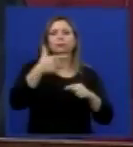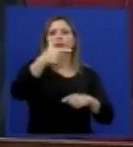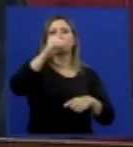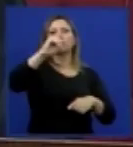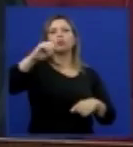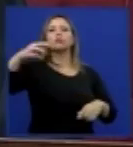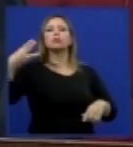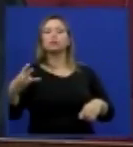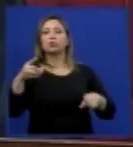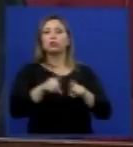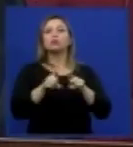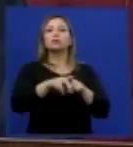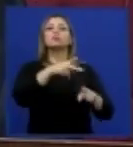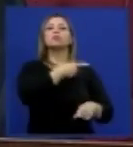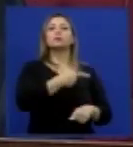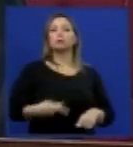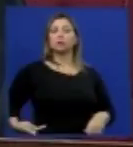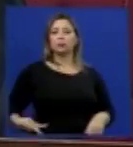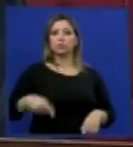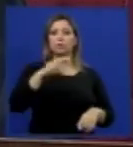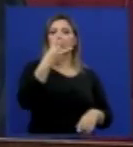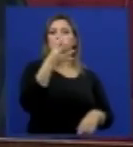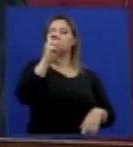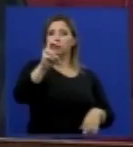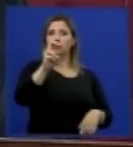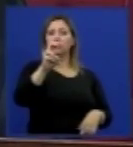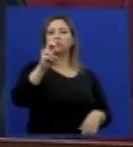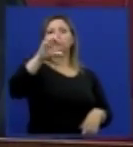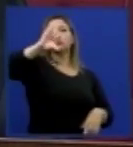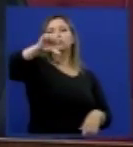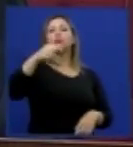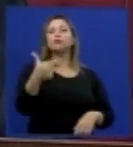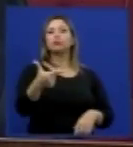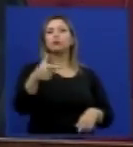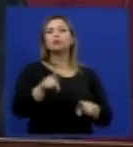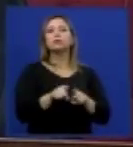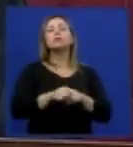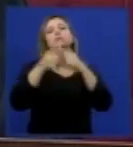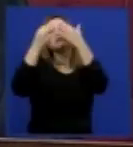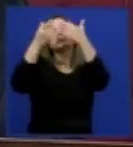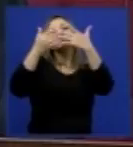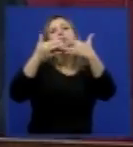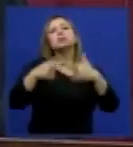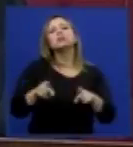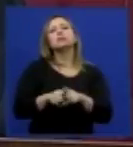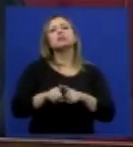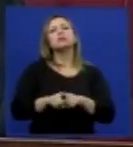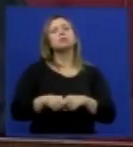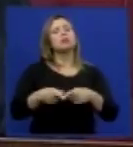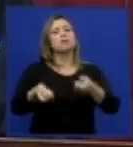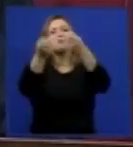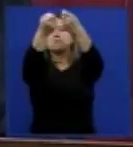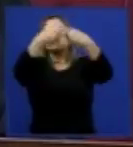o decreto do presidente, de número 4592, que dispôs a isenção do pagamento daquela multa